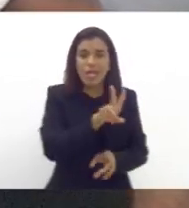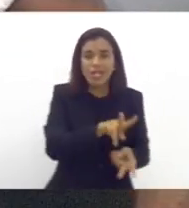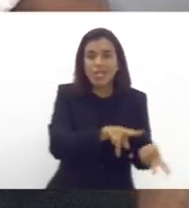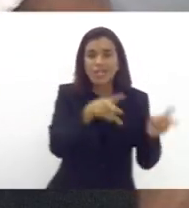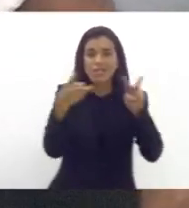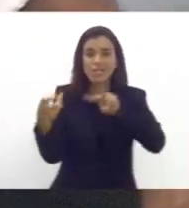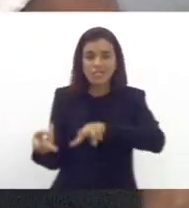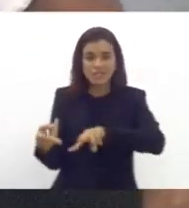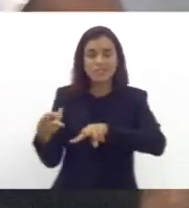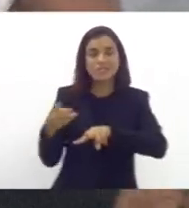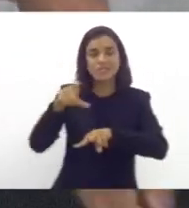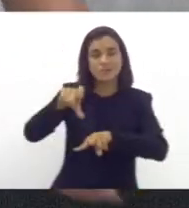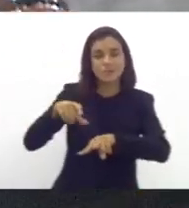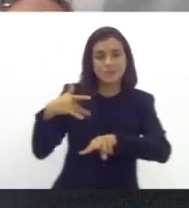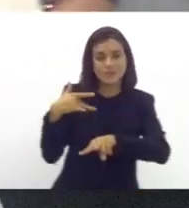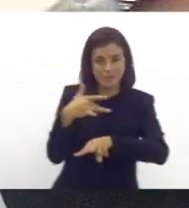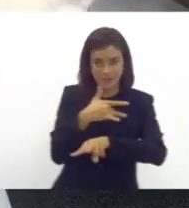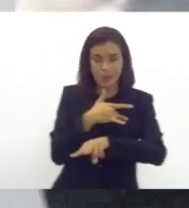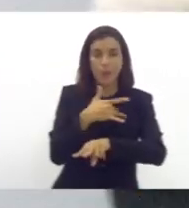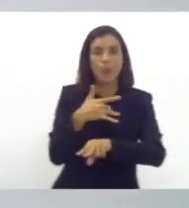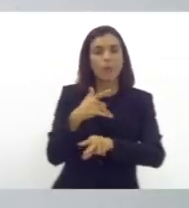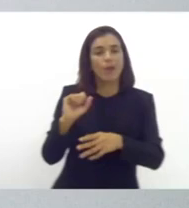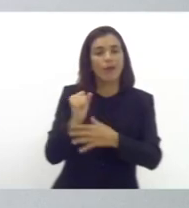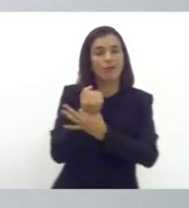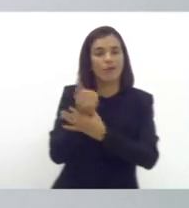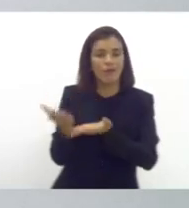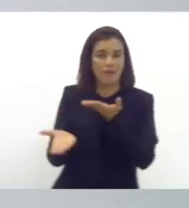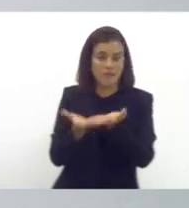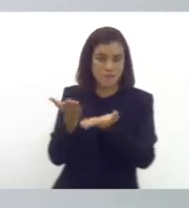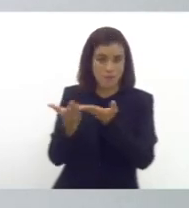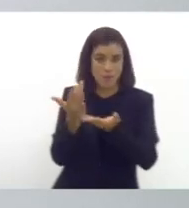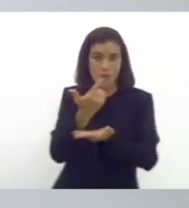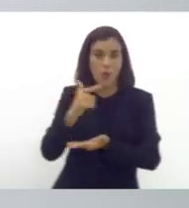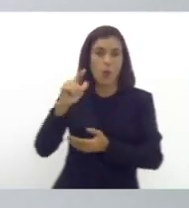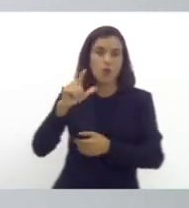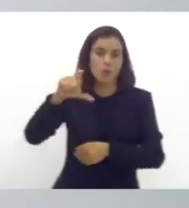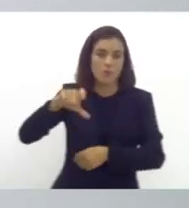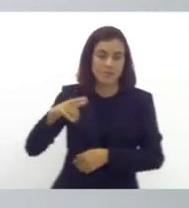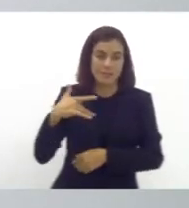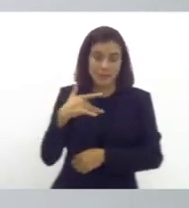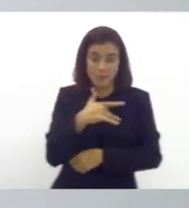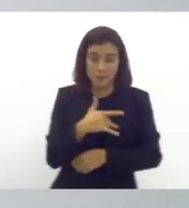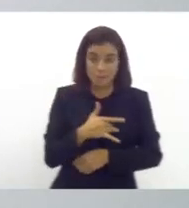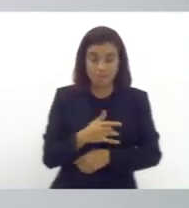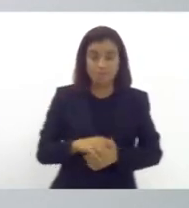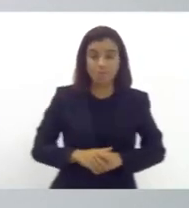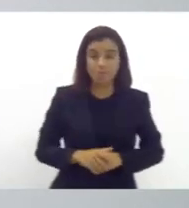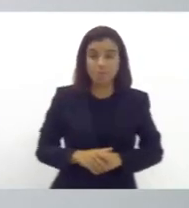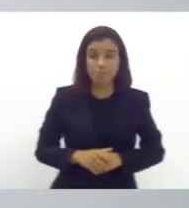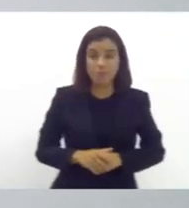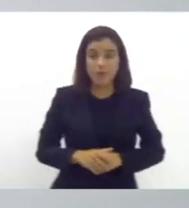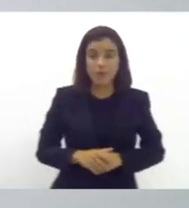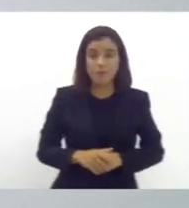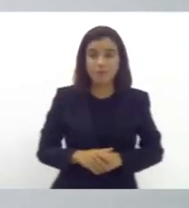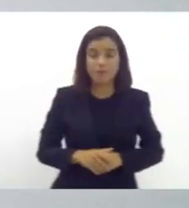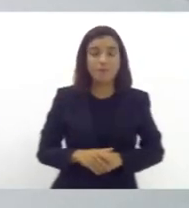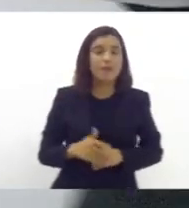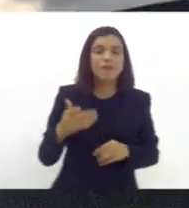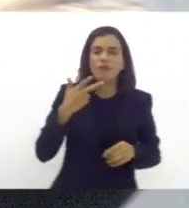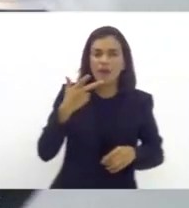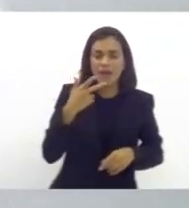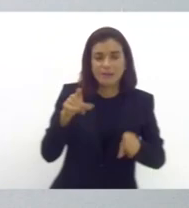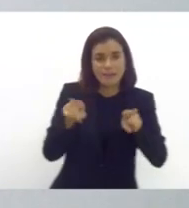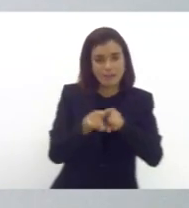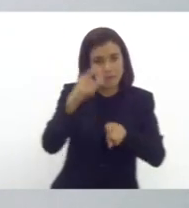planos para garantir o atendimento por outras operadoras antes de continuar eu já quero eh falar aqui